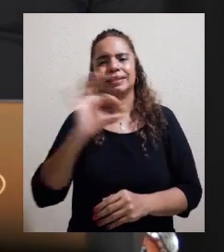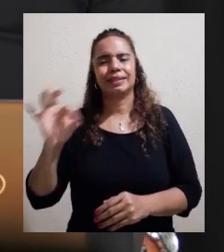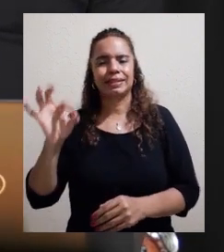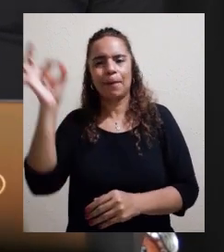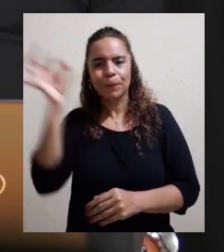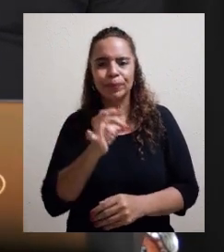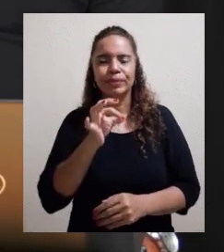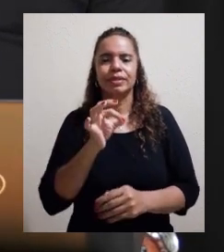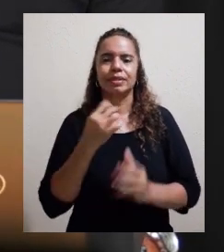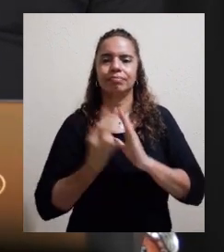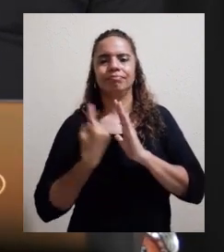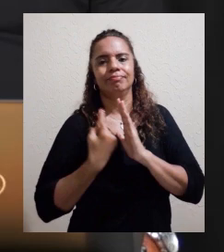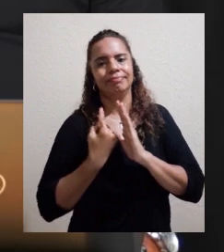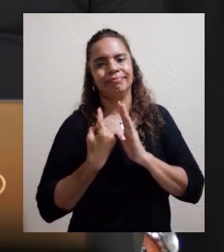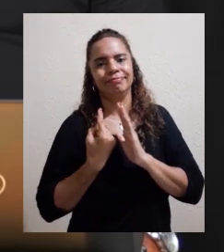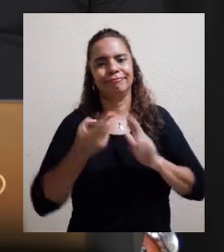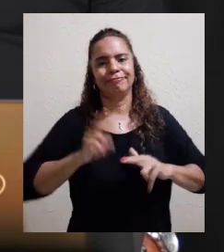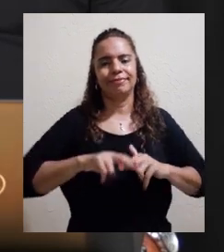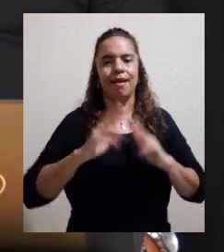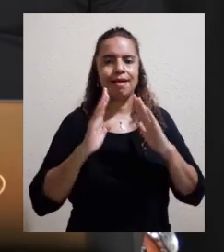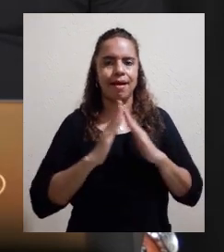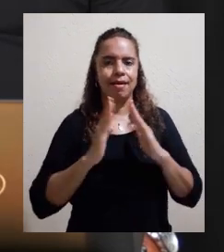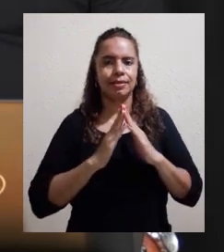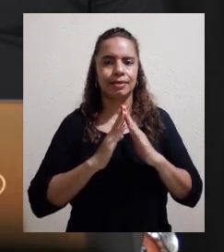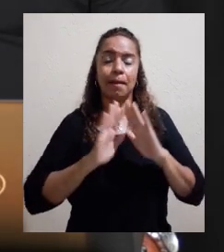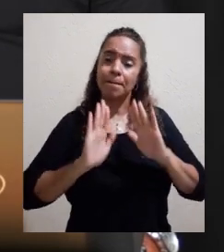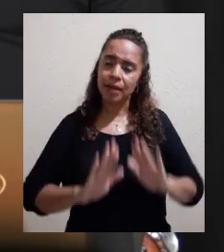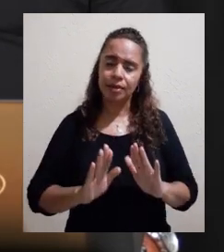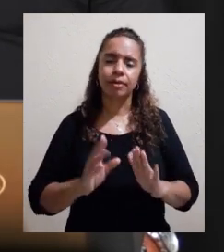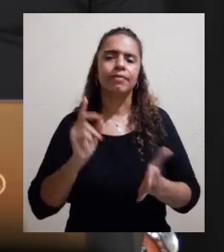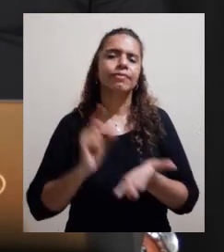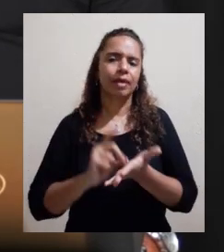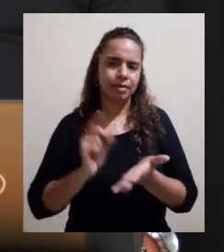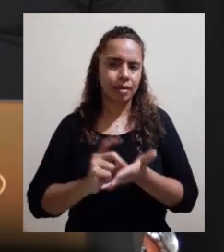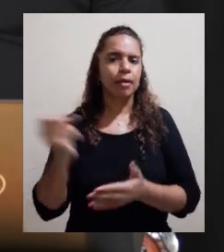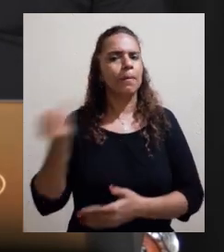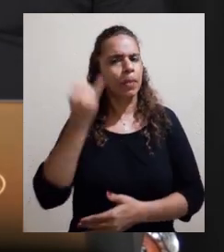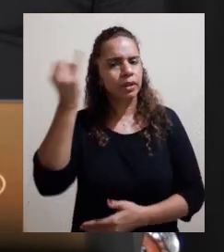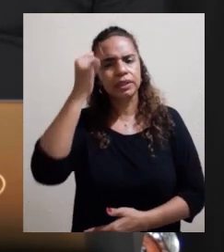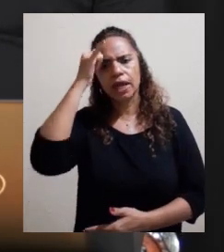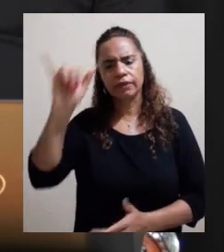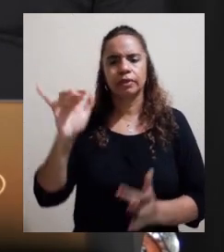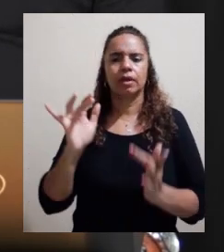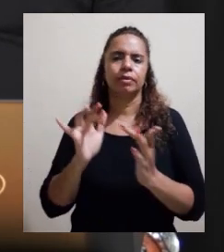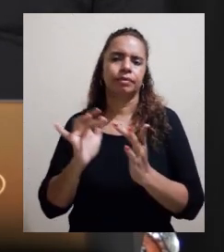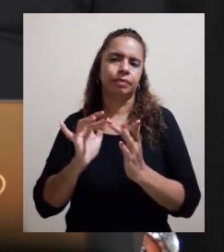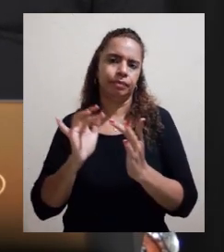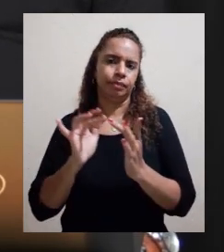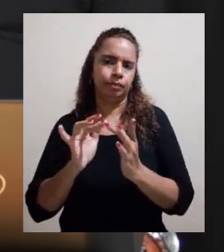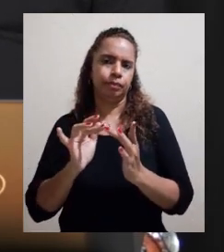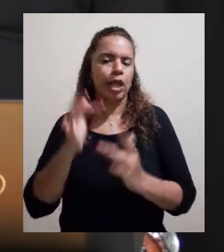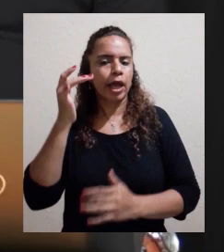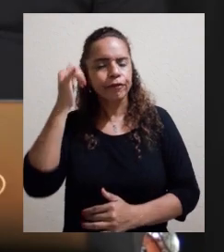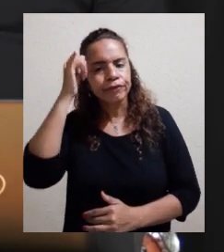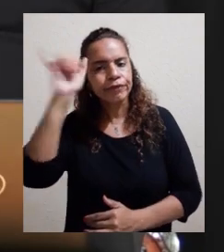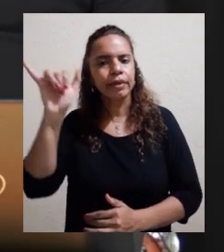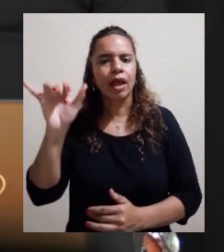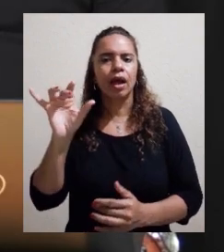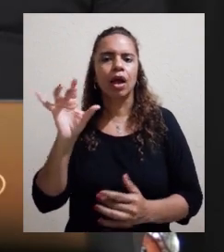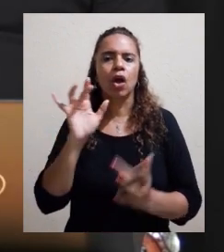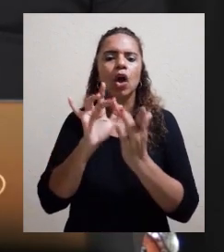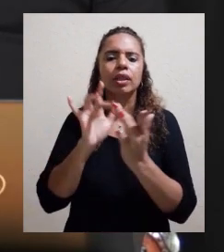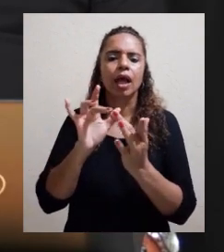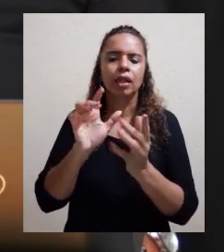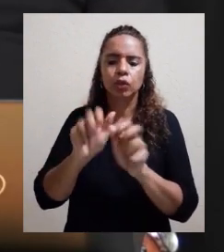100%, né? Quem está em casa. Mas é realmente evitar contato com pessoas que podem ser vetores da doença e evitar contato com